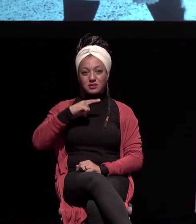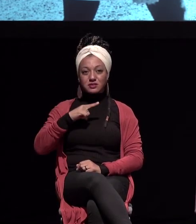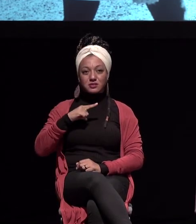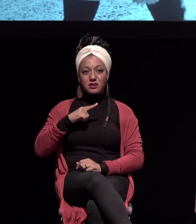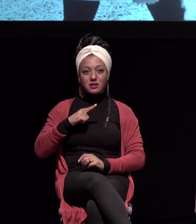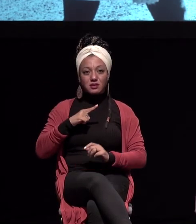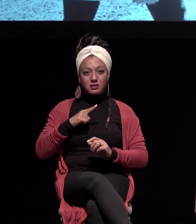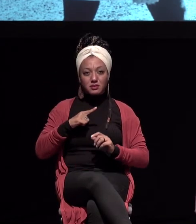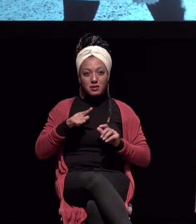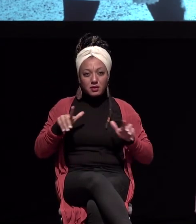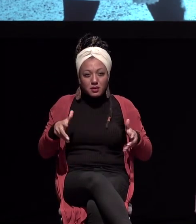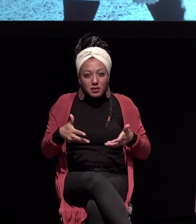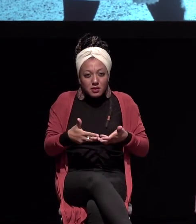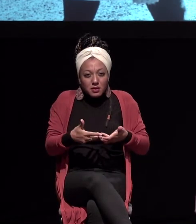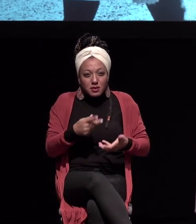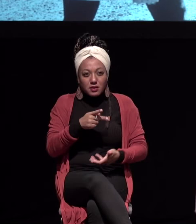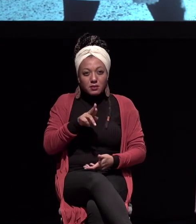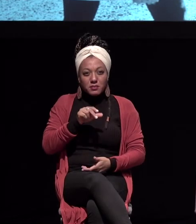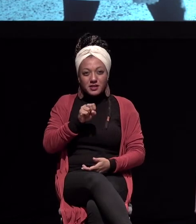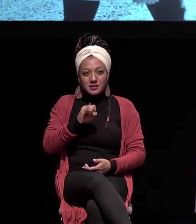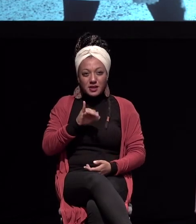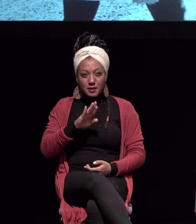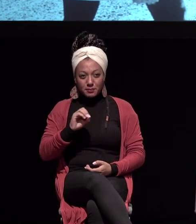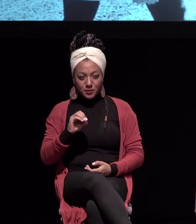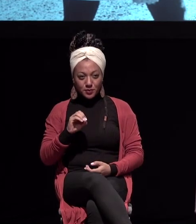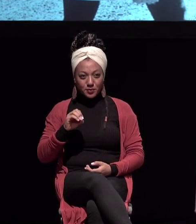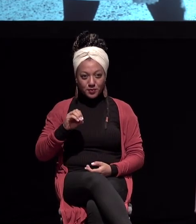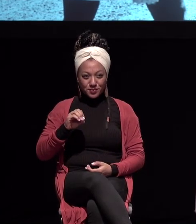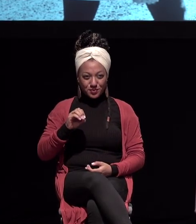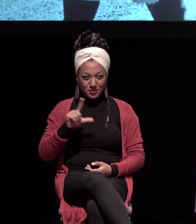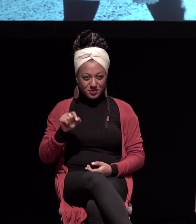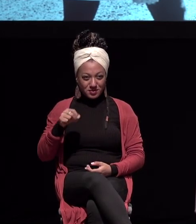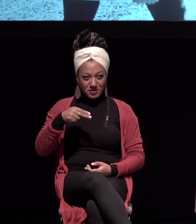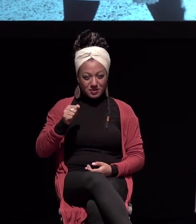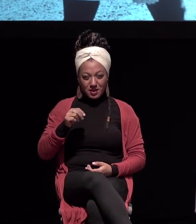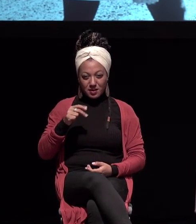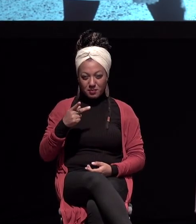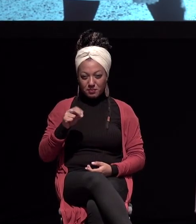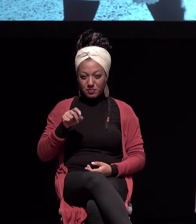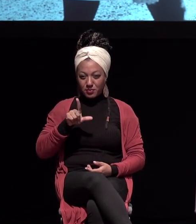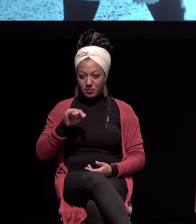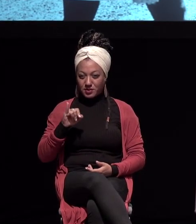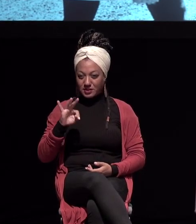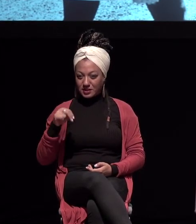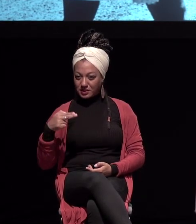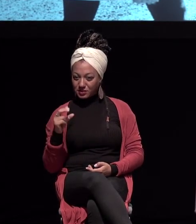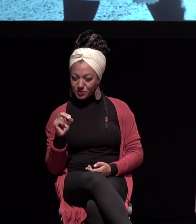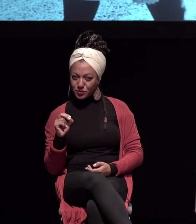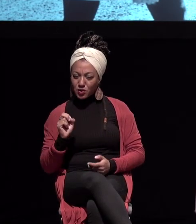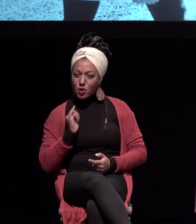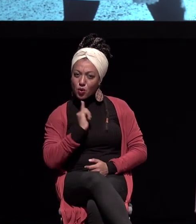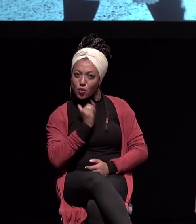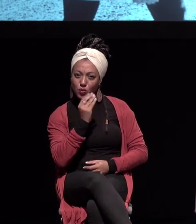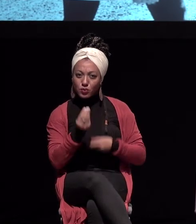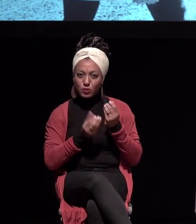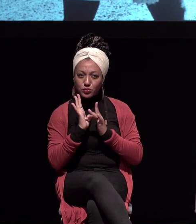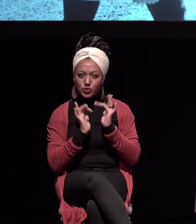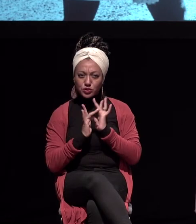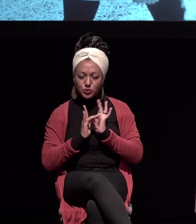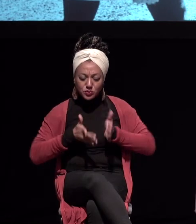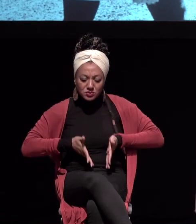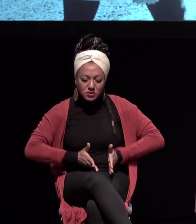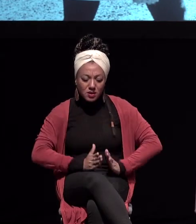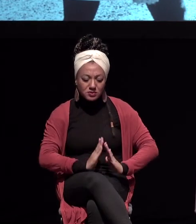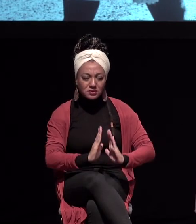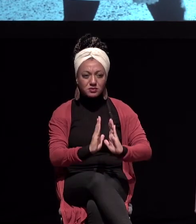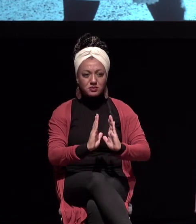napolitanos. Quem conhece? Tá, pois bem. Presépios napolitanos conta uma cena do nascimento do Cristo, com muita